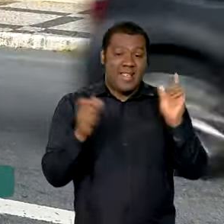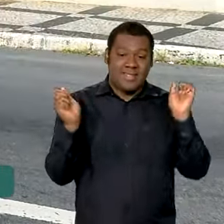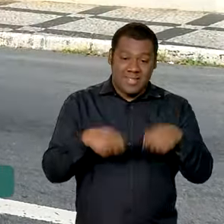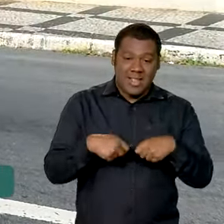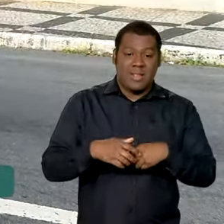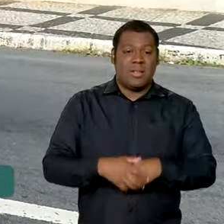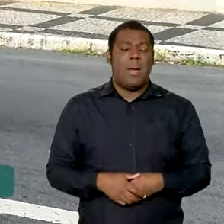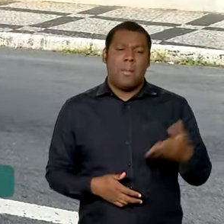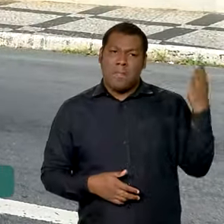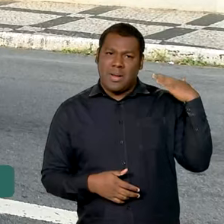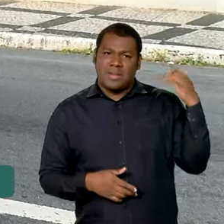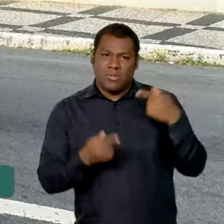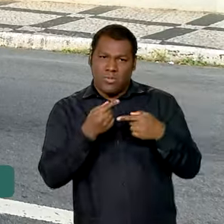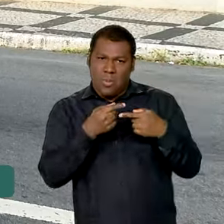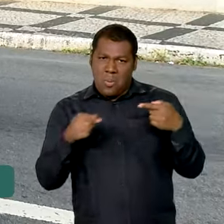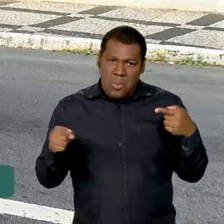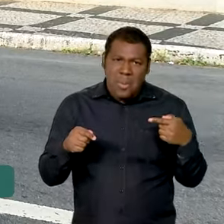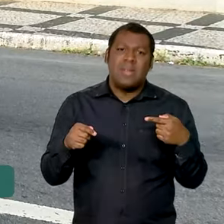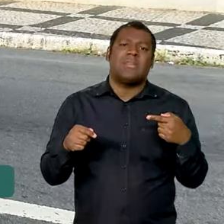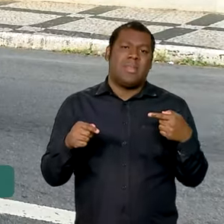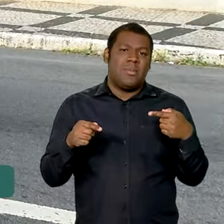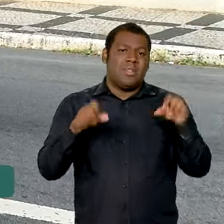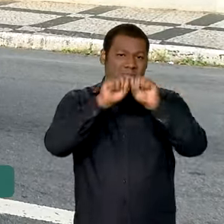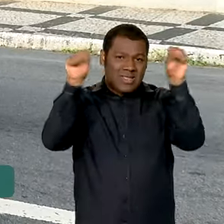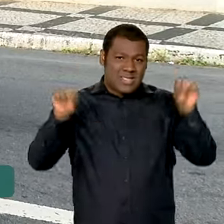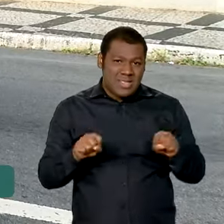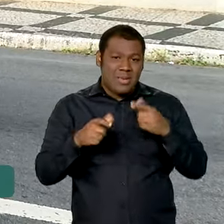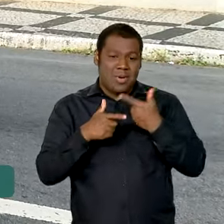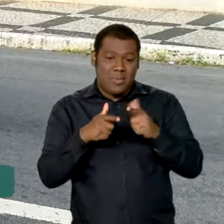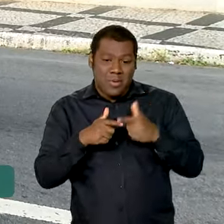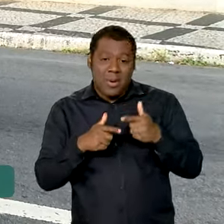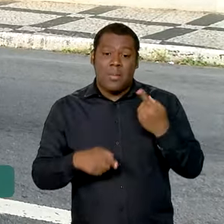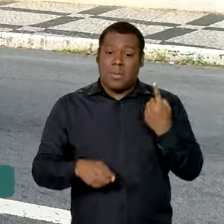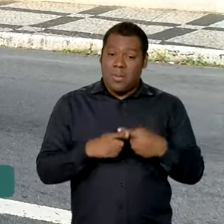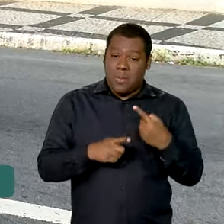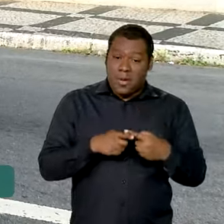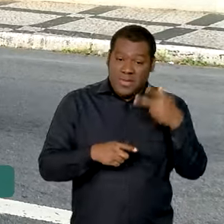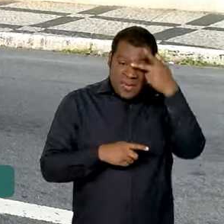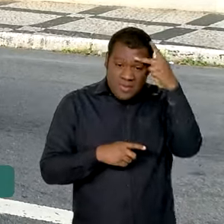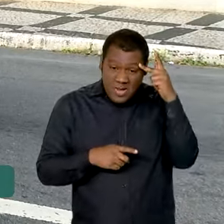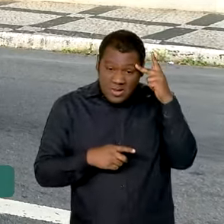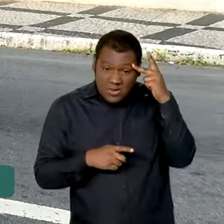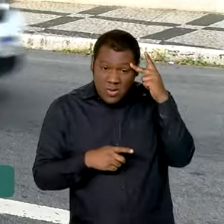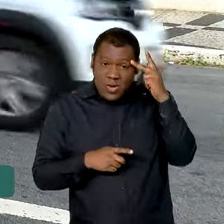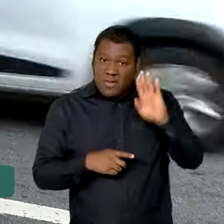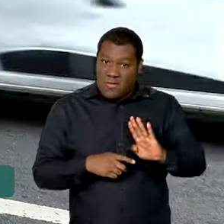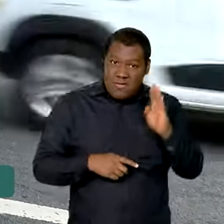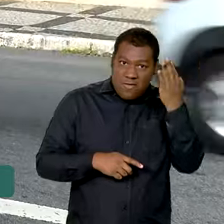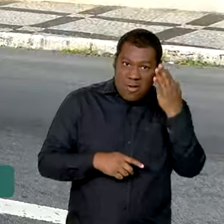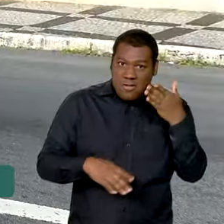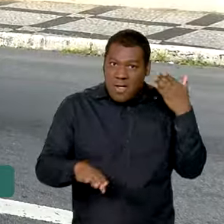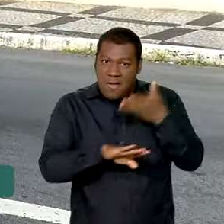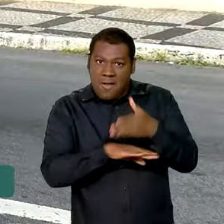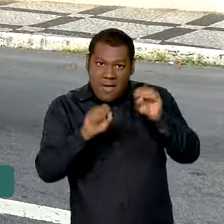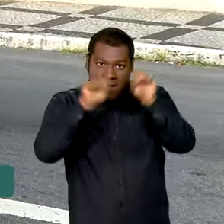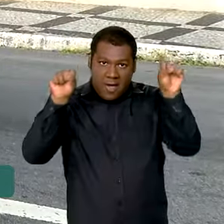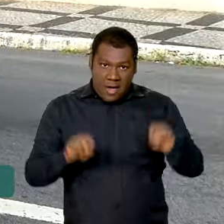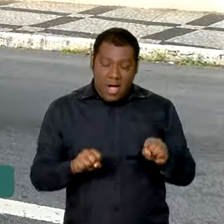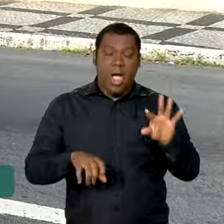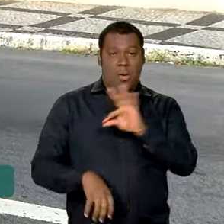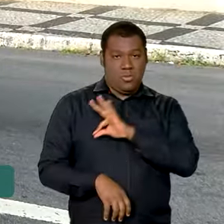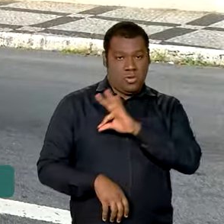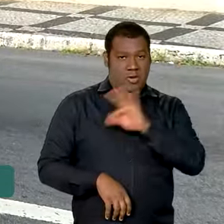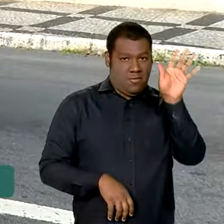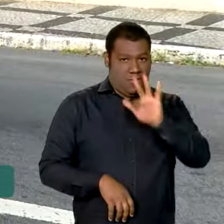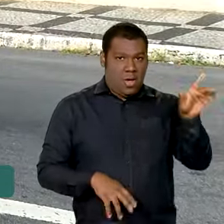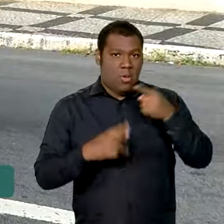semana fora do ar devido a uma tentativa de invasão hacker. A Polícia Federal fez uma atualização do sistema e a